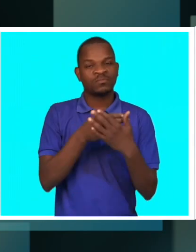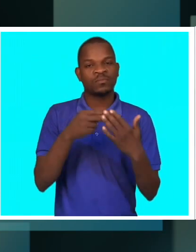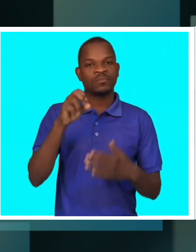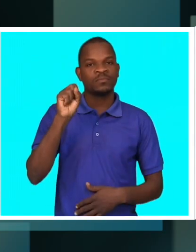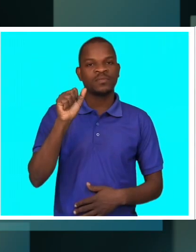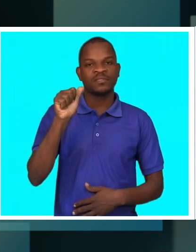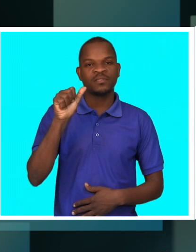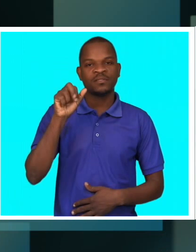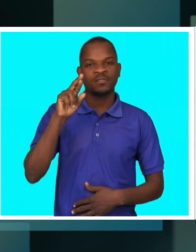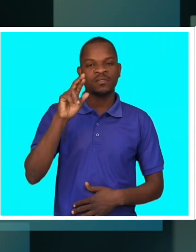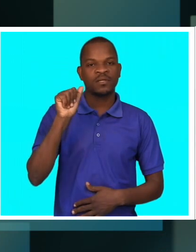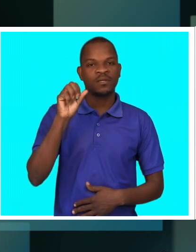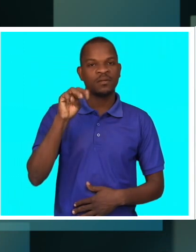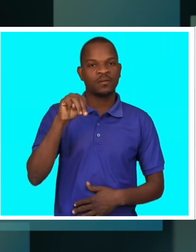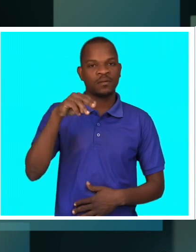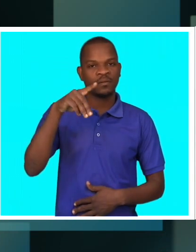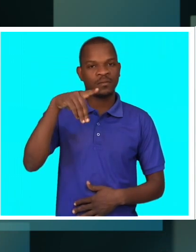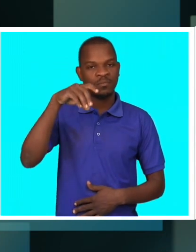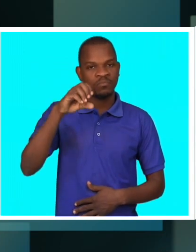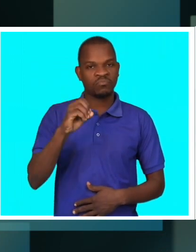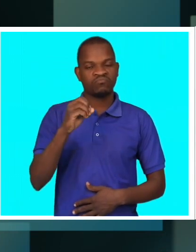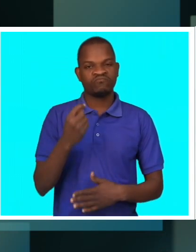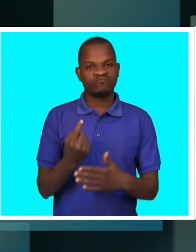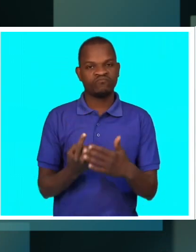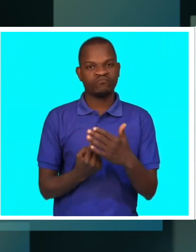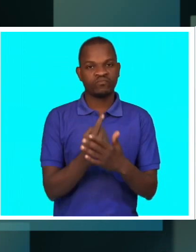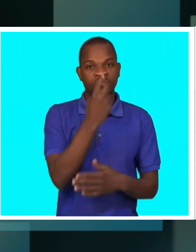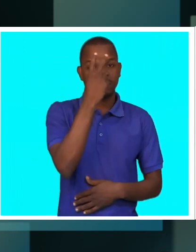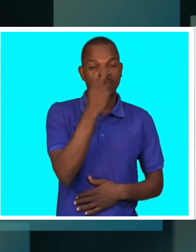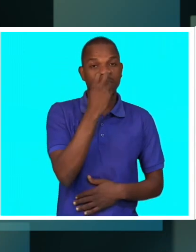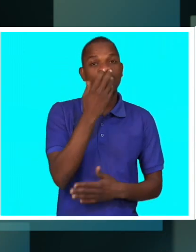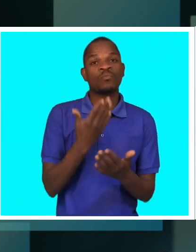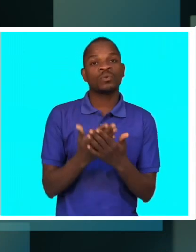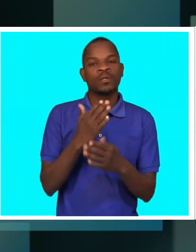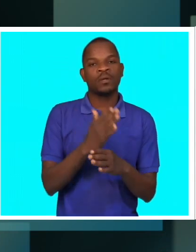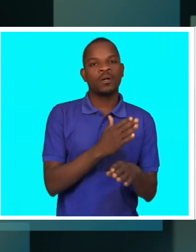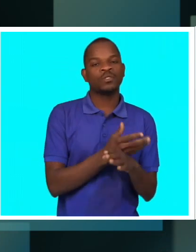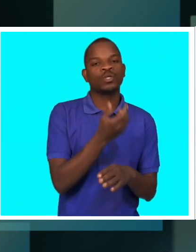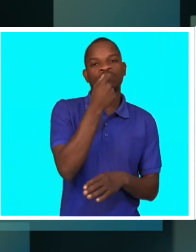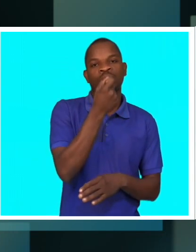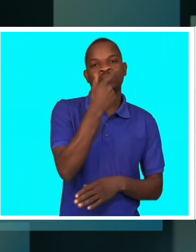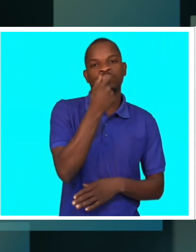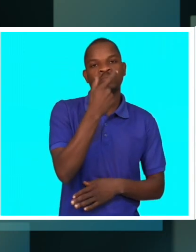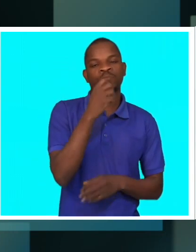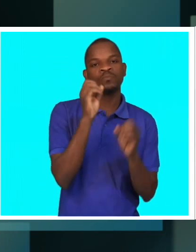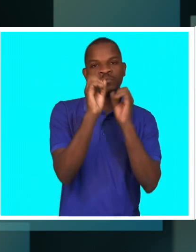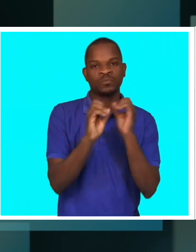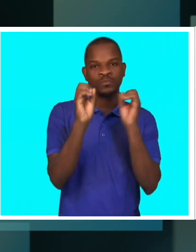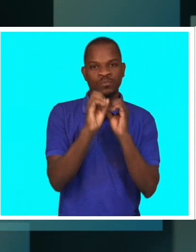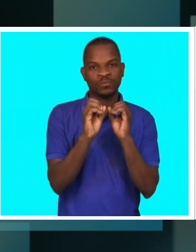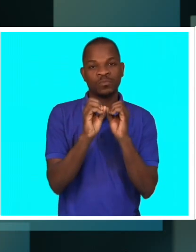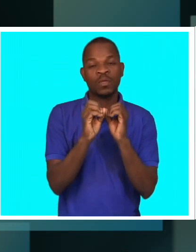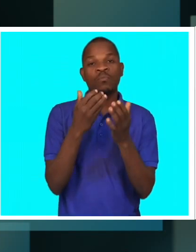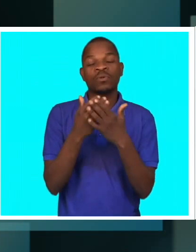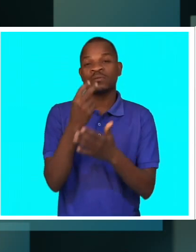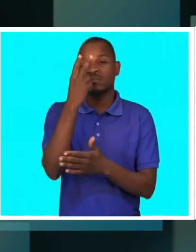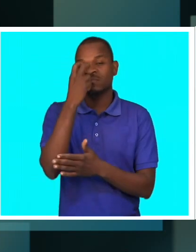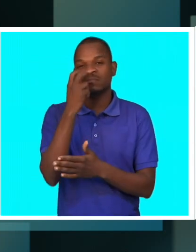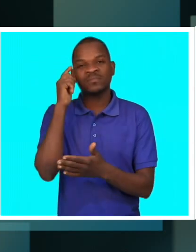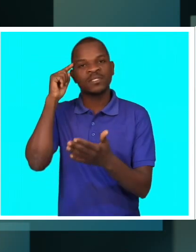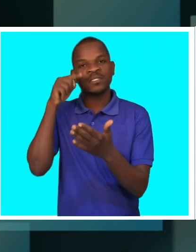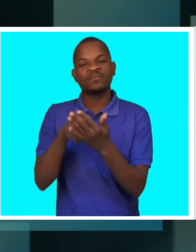pode evoluir para a cegueira se o sarampo não for bem tratado. A cegueira está conhecida como uma